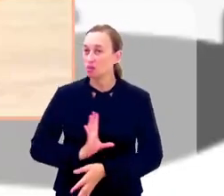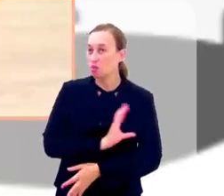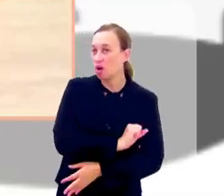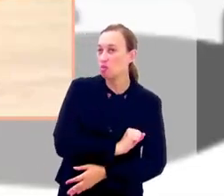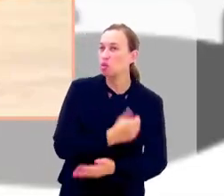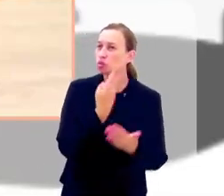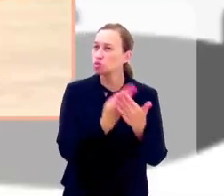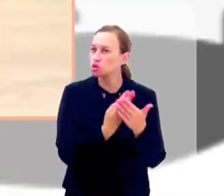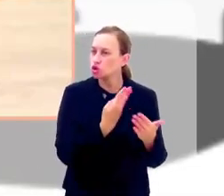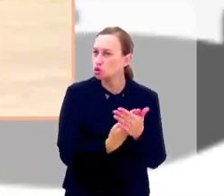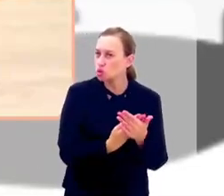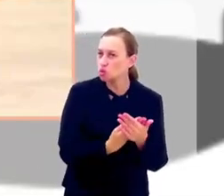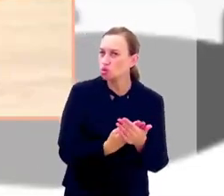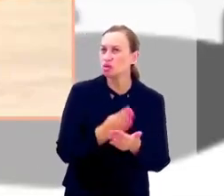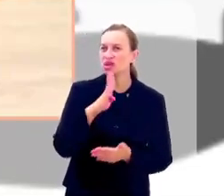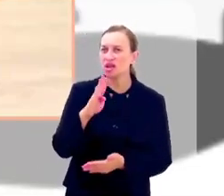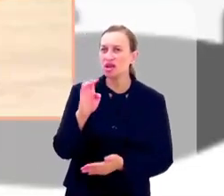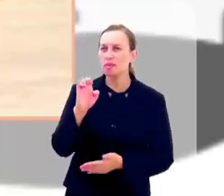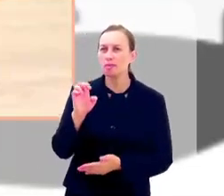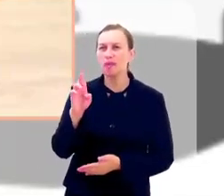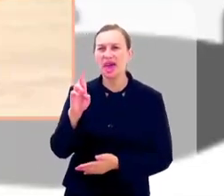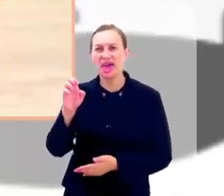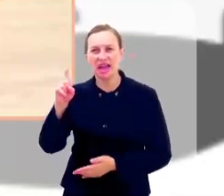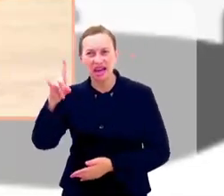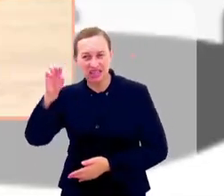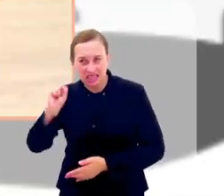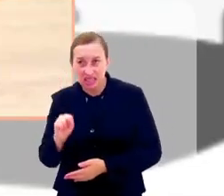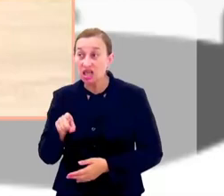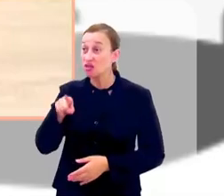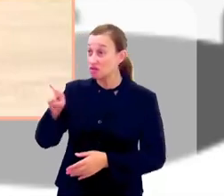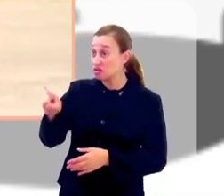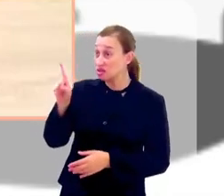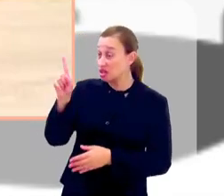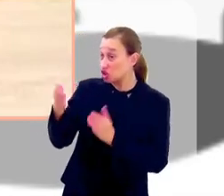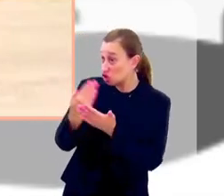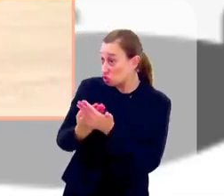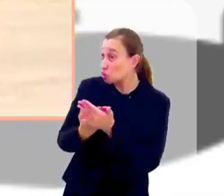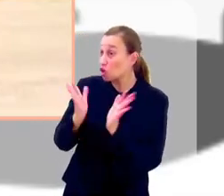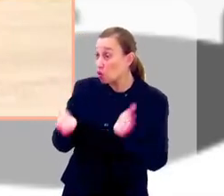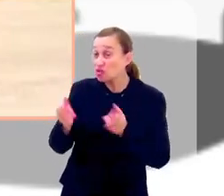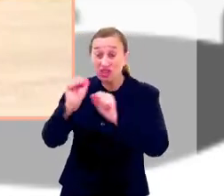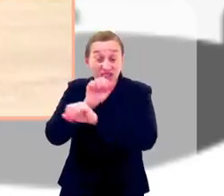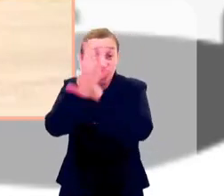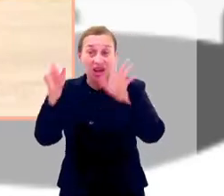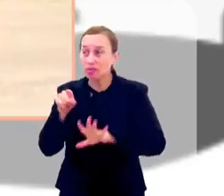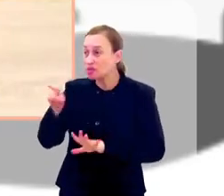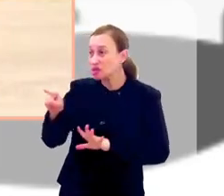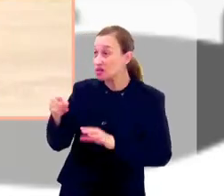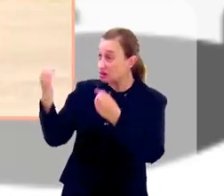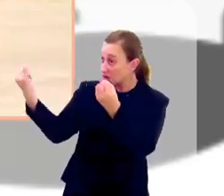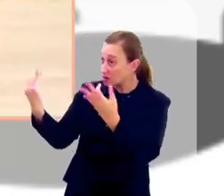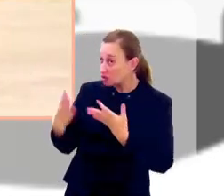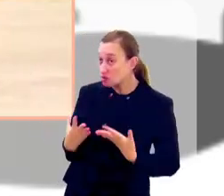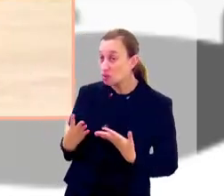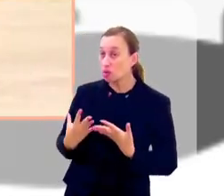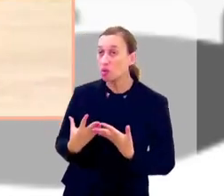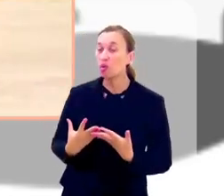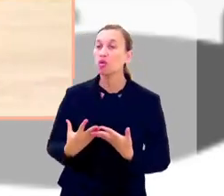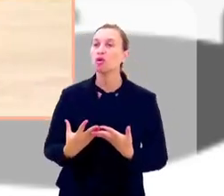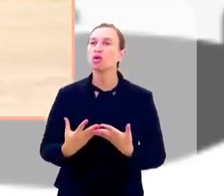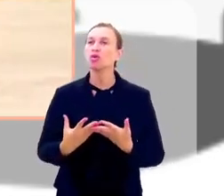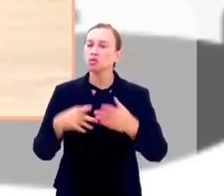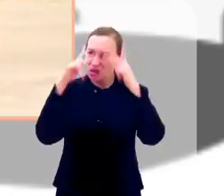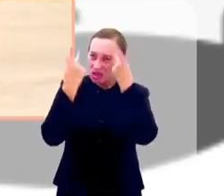estudo de Berkeley e aonde você hoje é pesquisadora da COPIAD, fica claro, pelo que você diz,